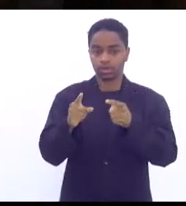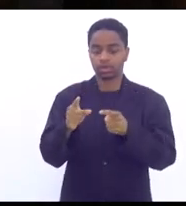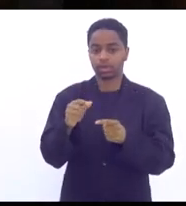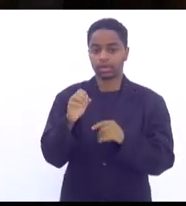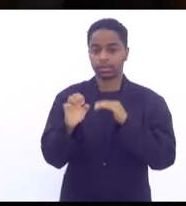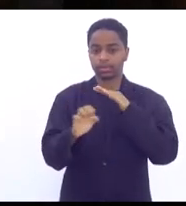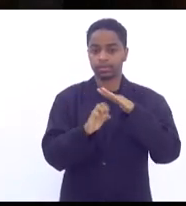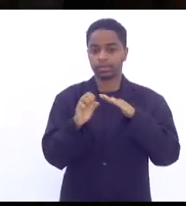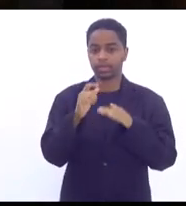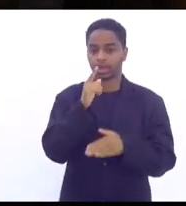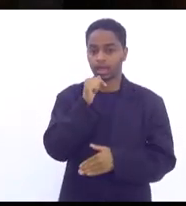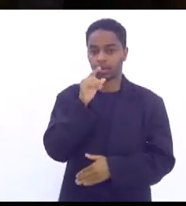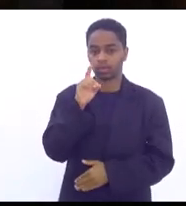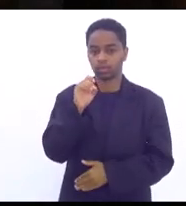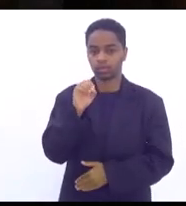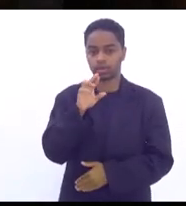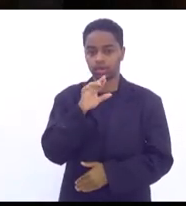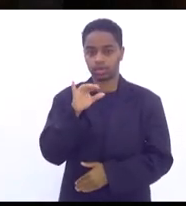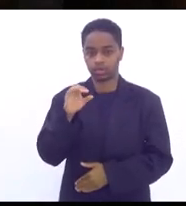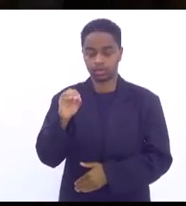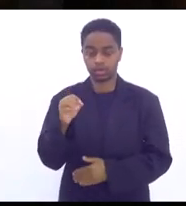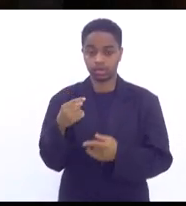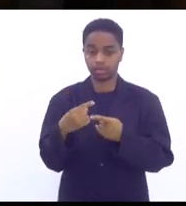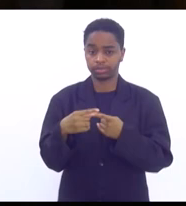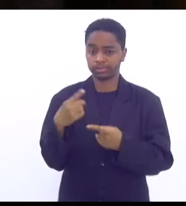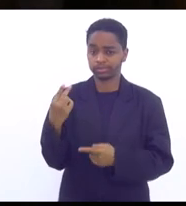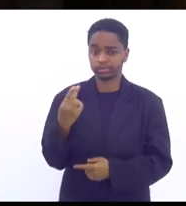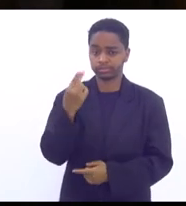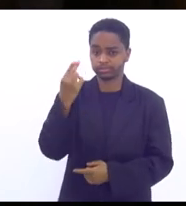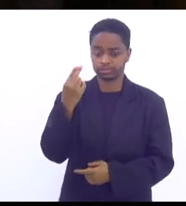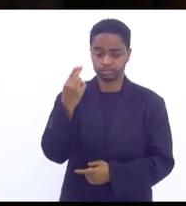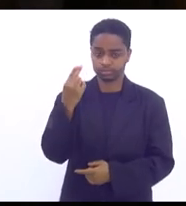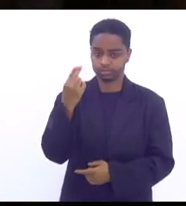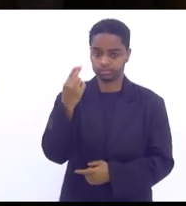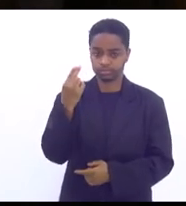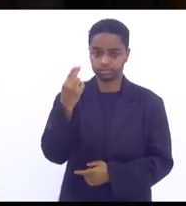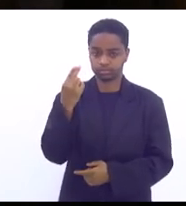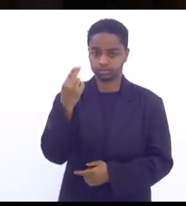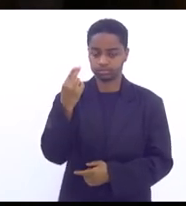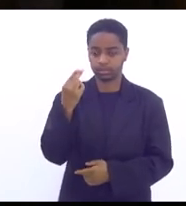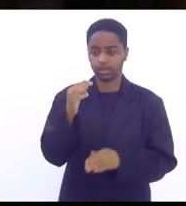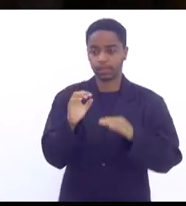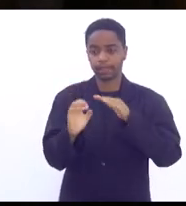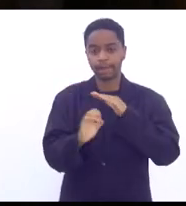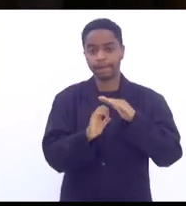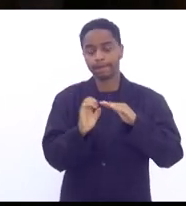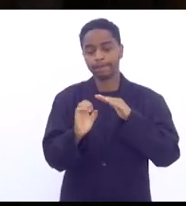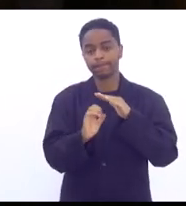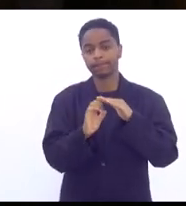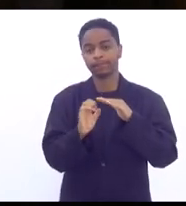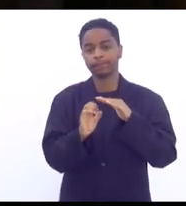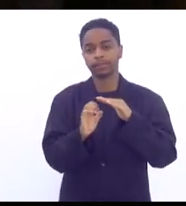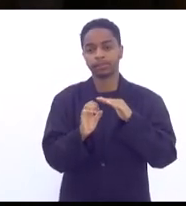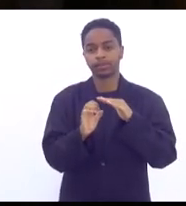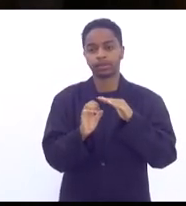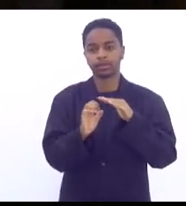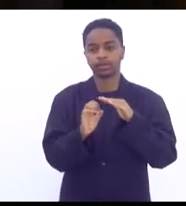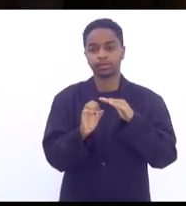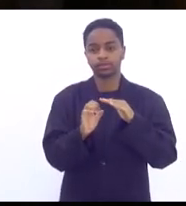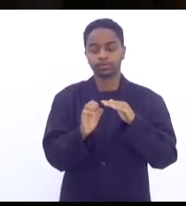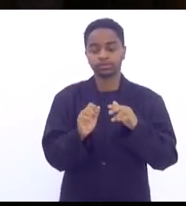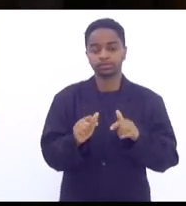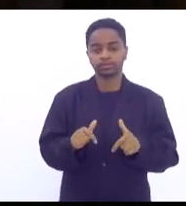Rio. Não é possível que esta empresa venha